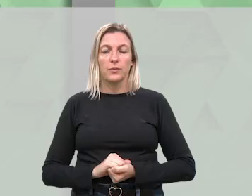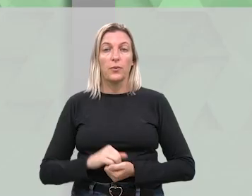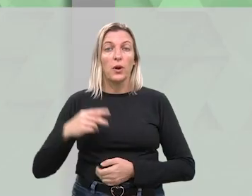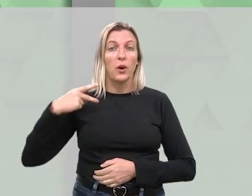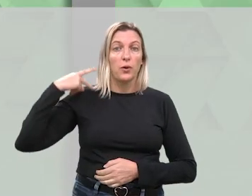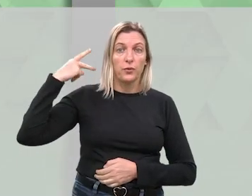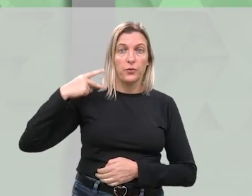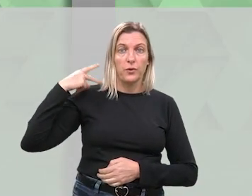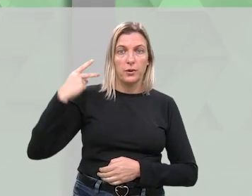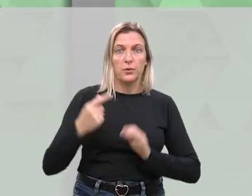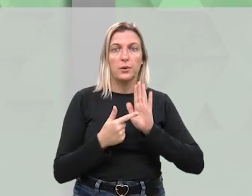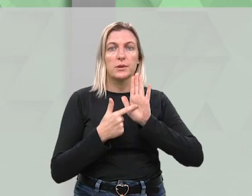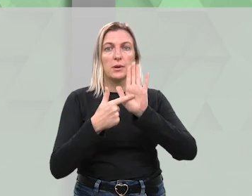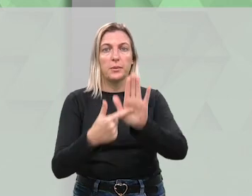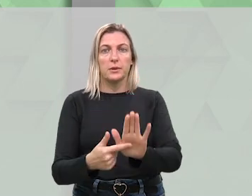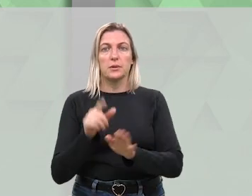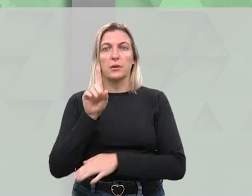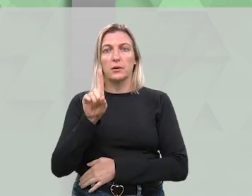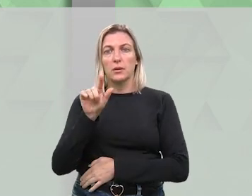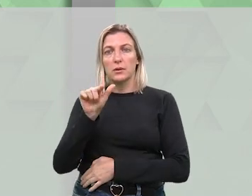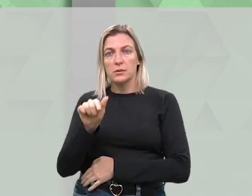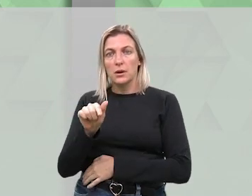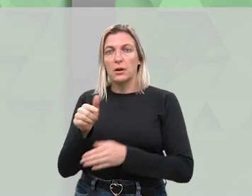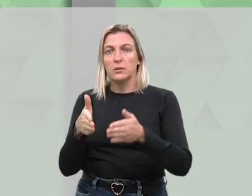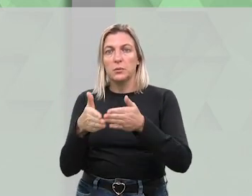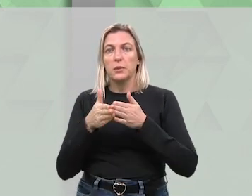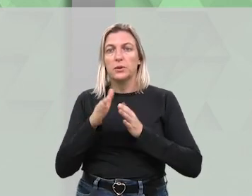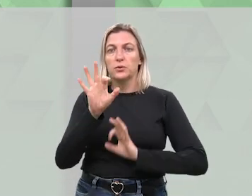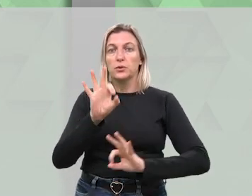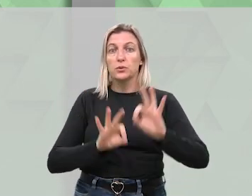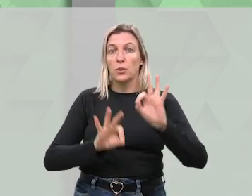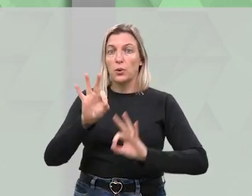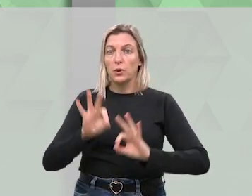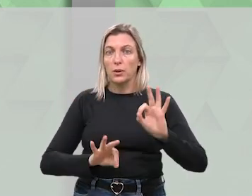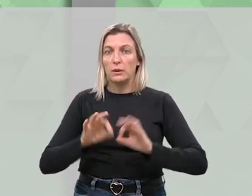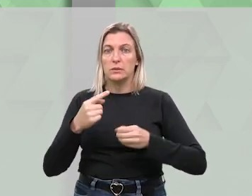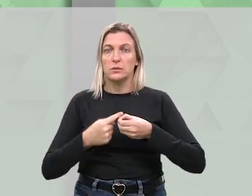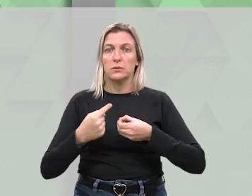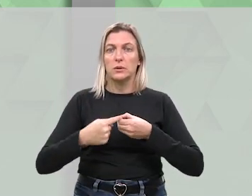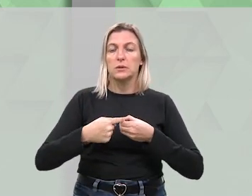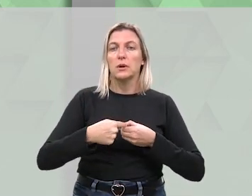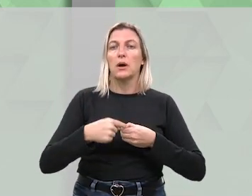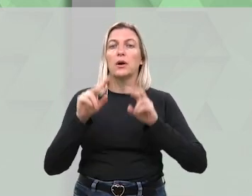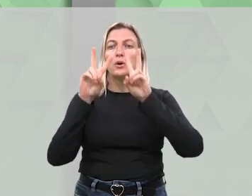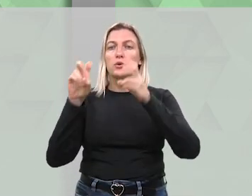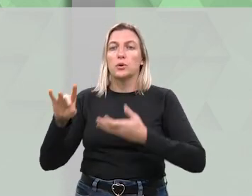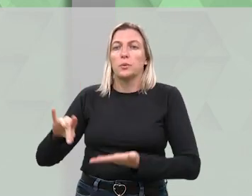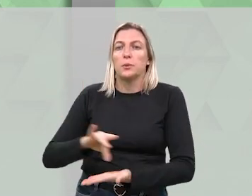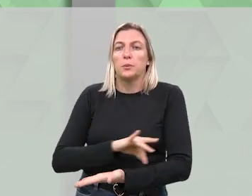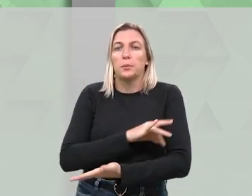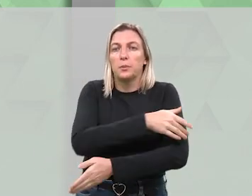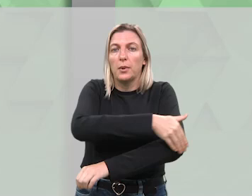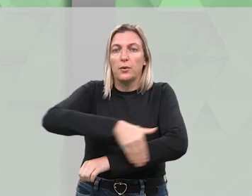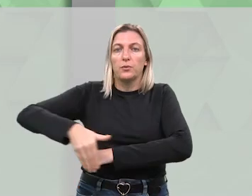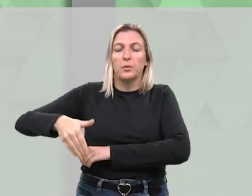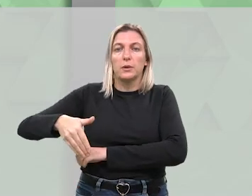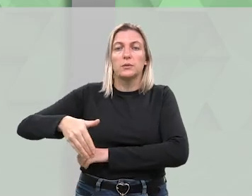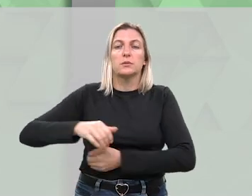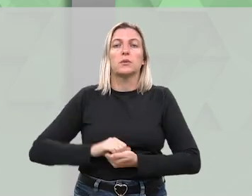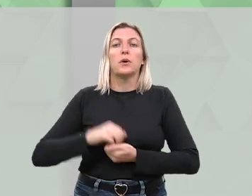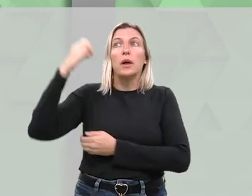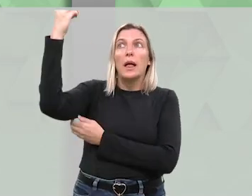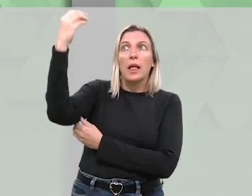Os vereadores apresentaram 17 pedidos de providência relacionados à pavimentação de ruas,